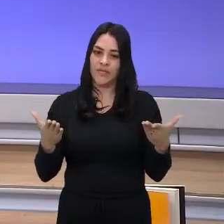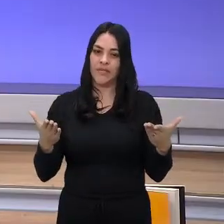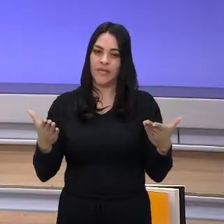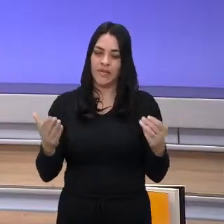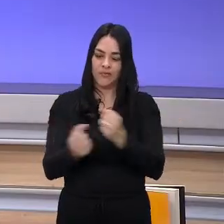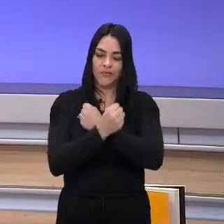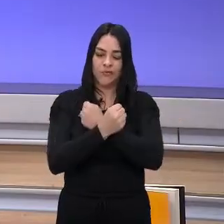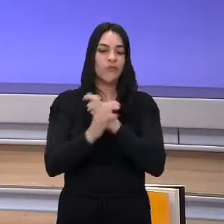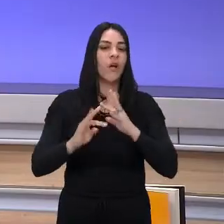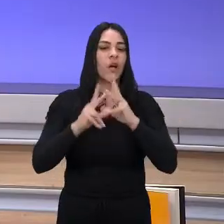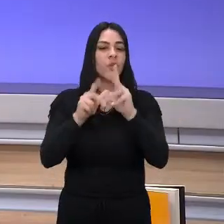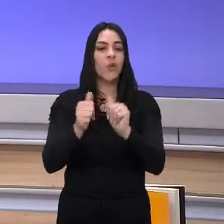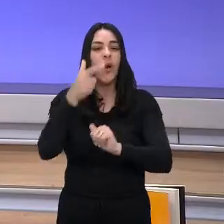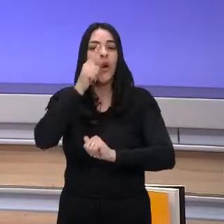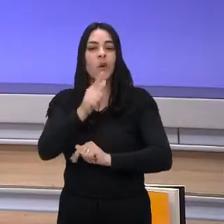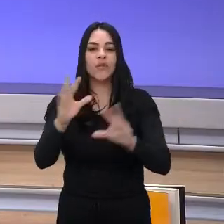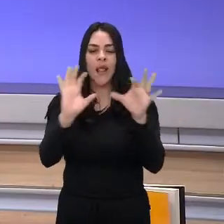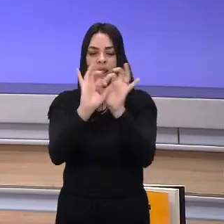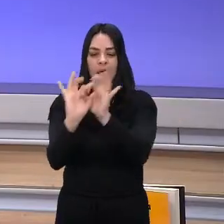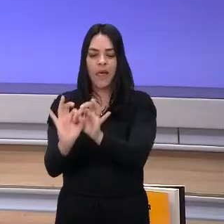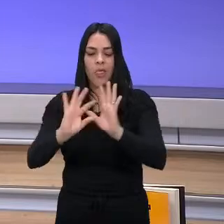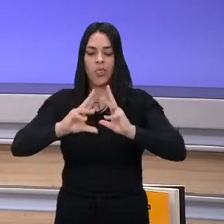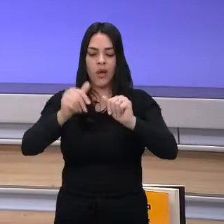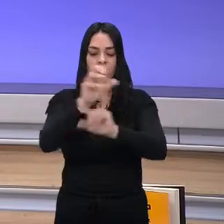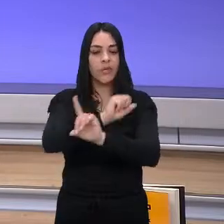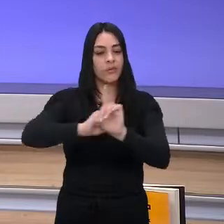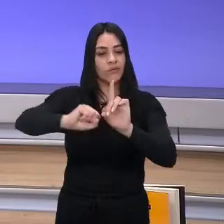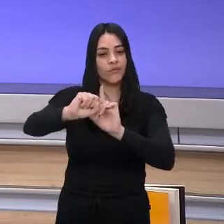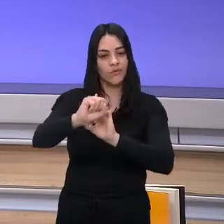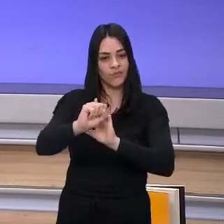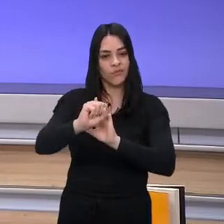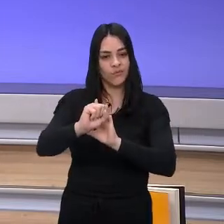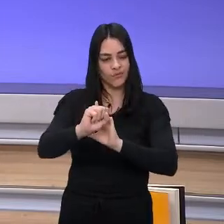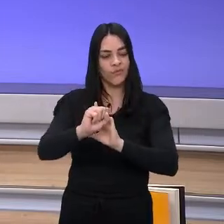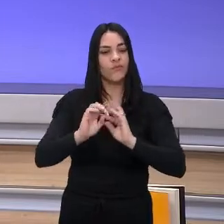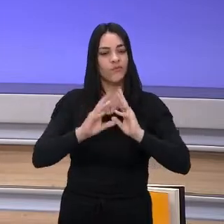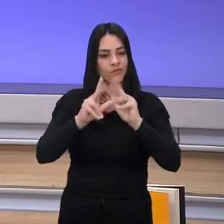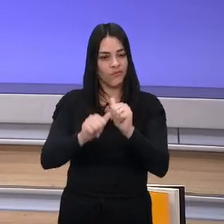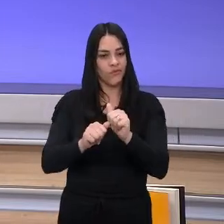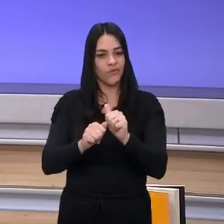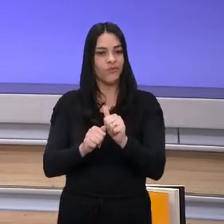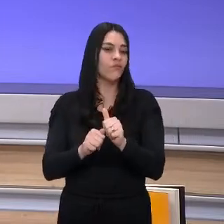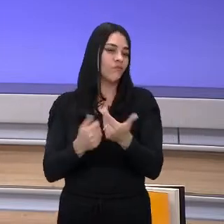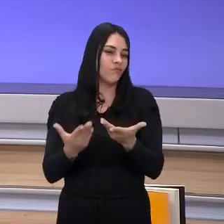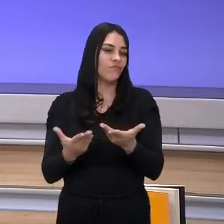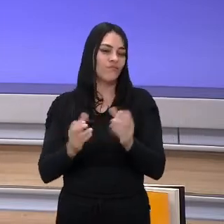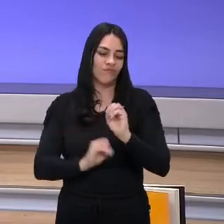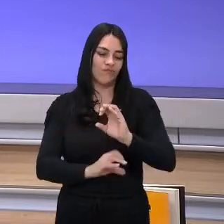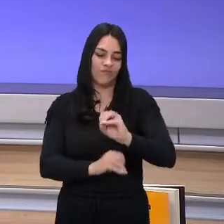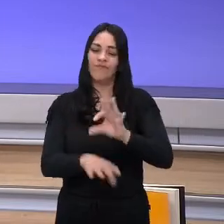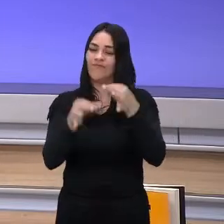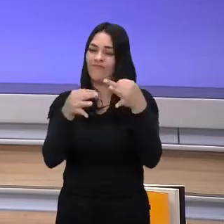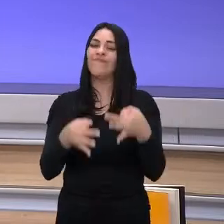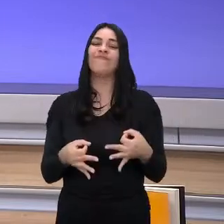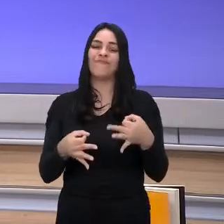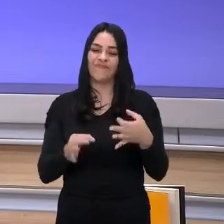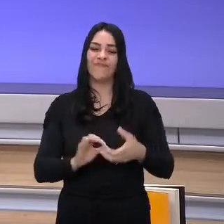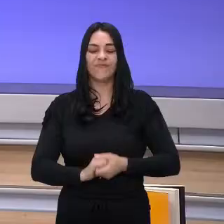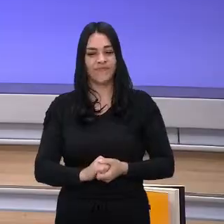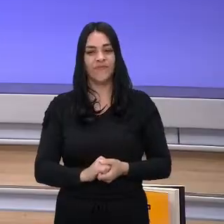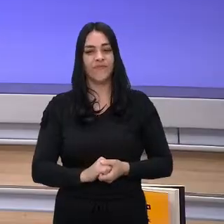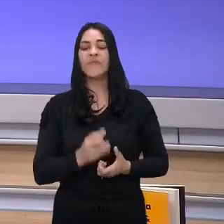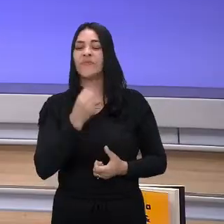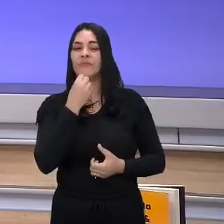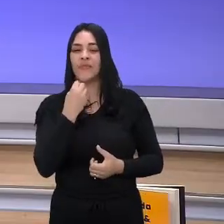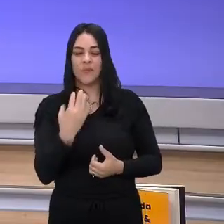e consegue linkar a sociedade com a questão educacional, dá super certo. Dá